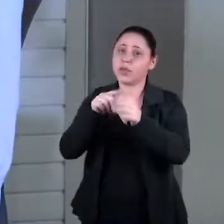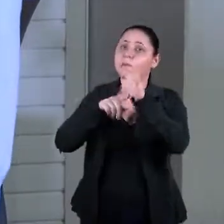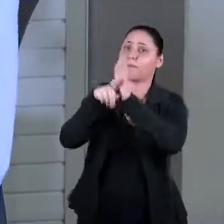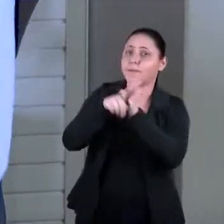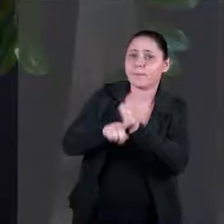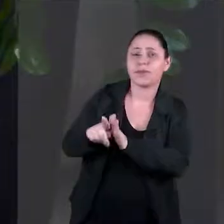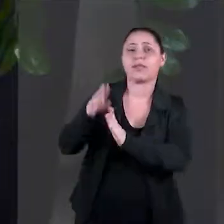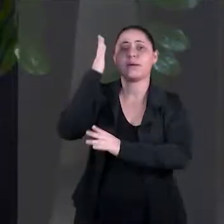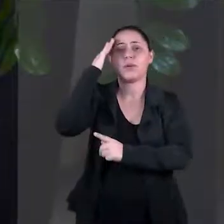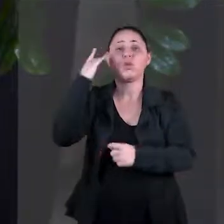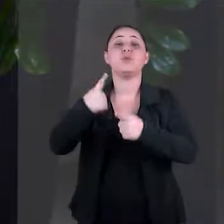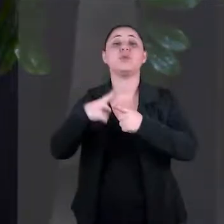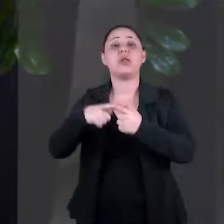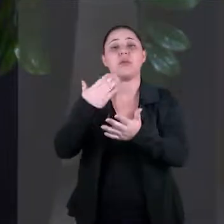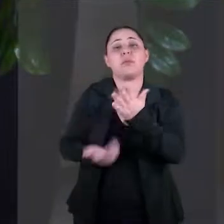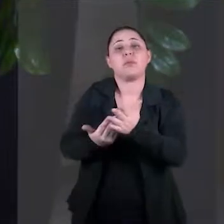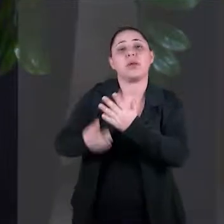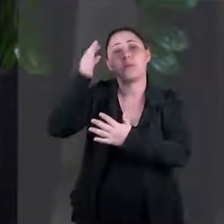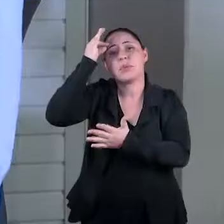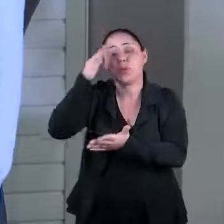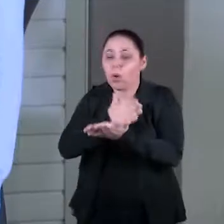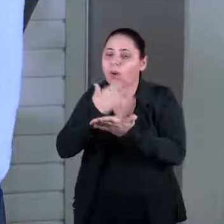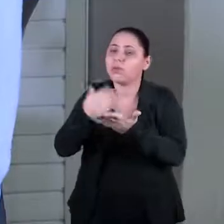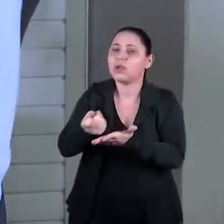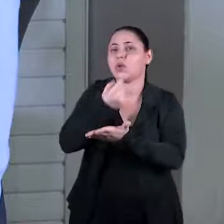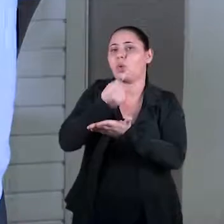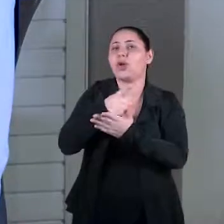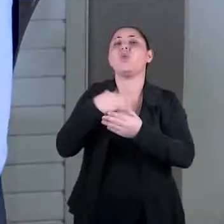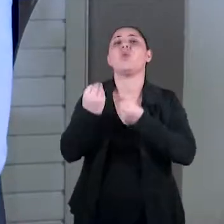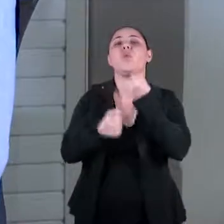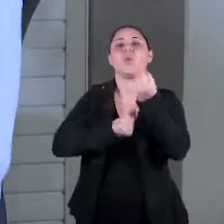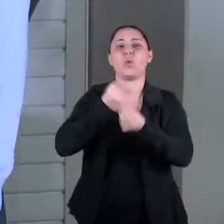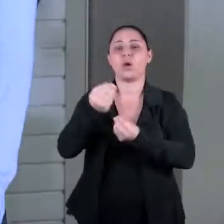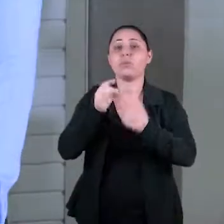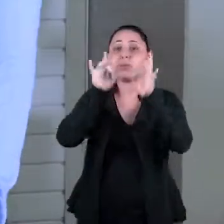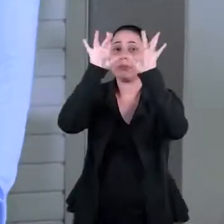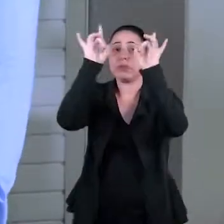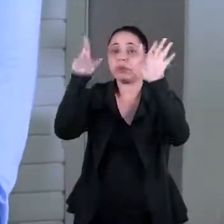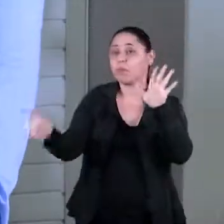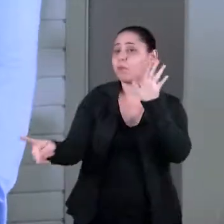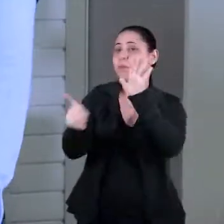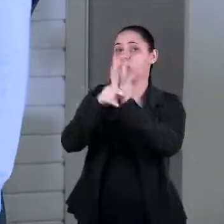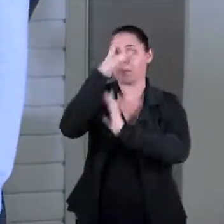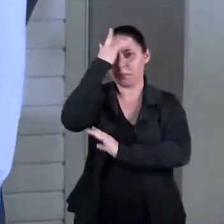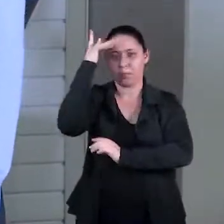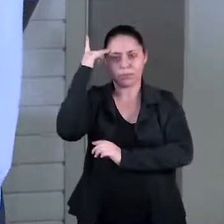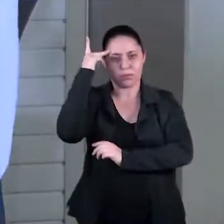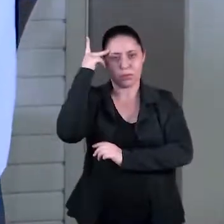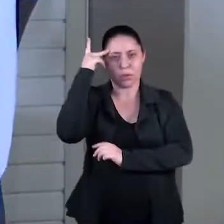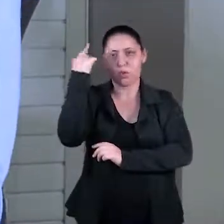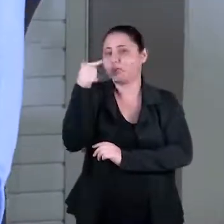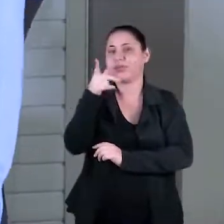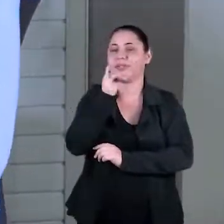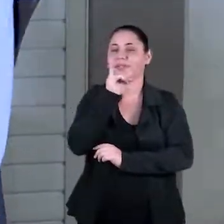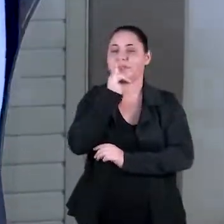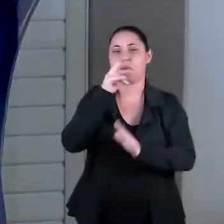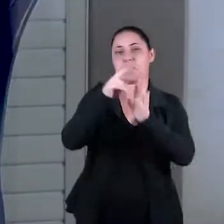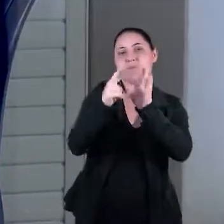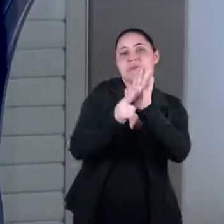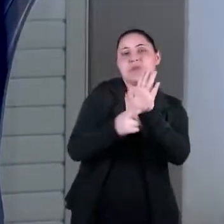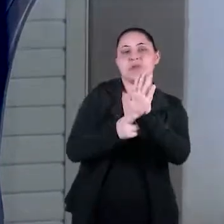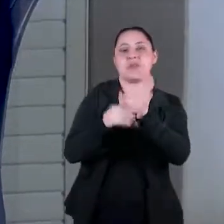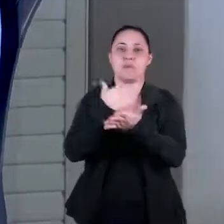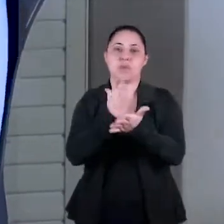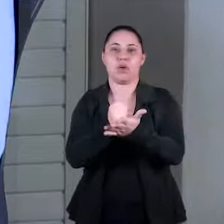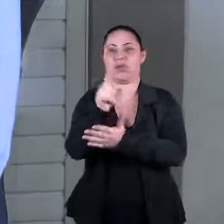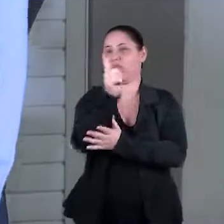iniciar um tratamento. E o tratamento específico para cada pessoa. Não tem uma receita de bolo. Cada paciente, ele é um